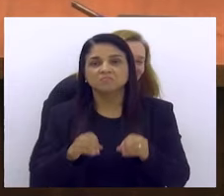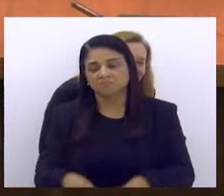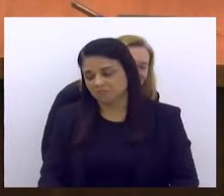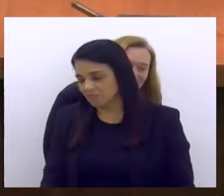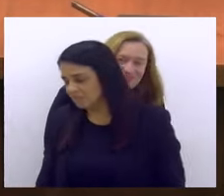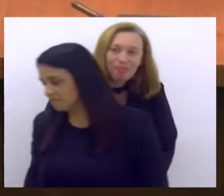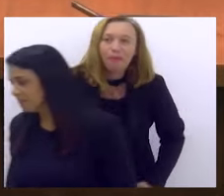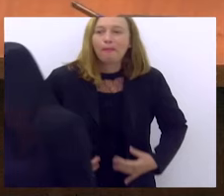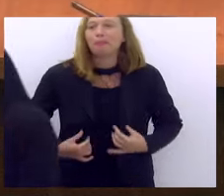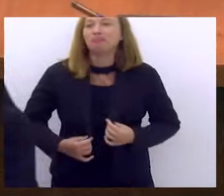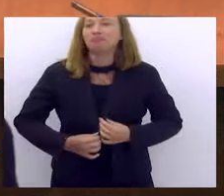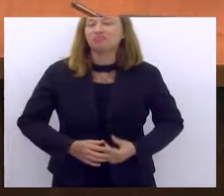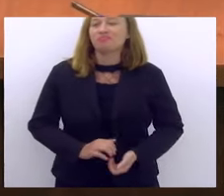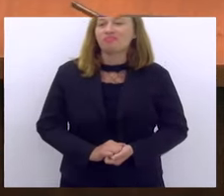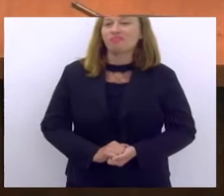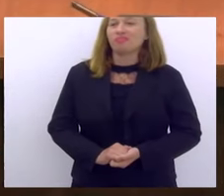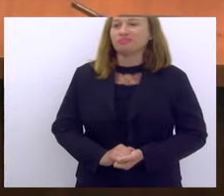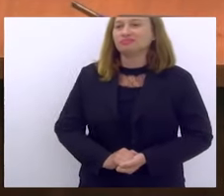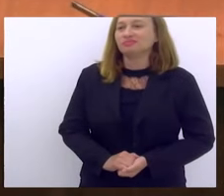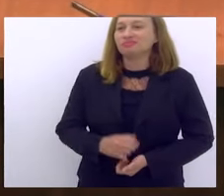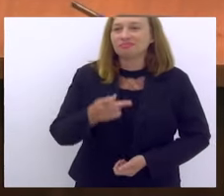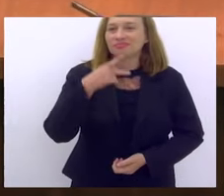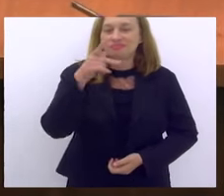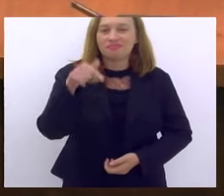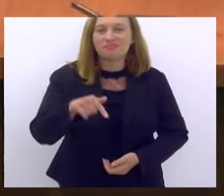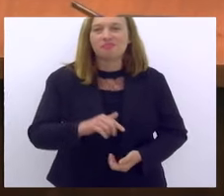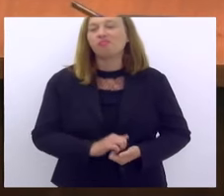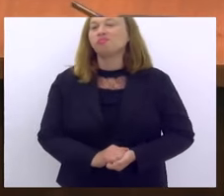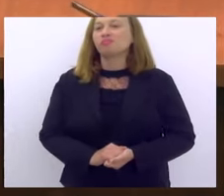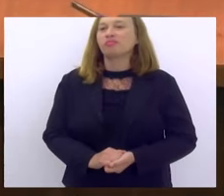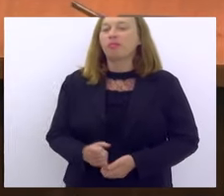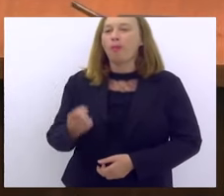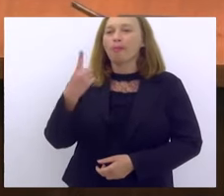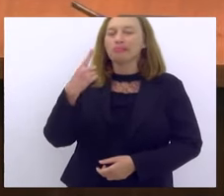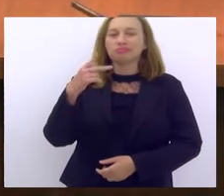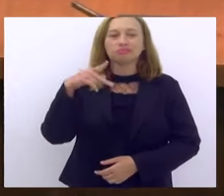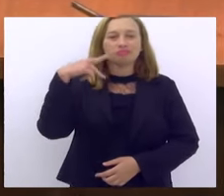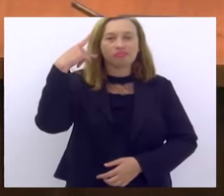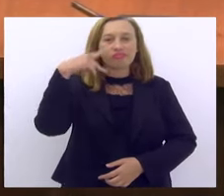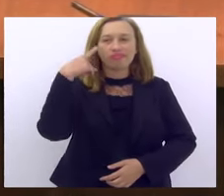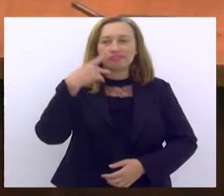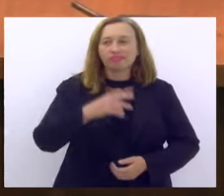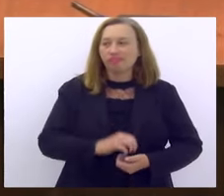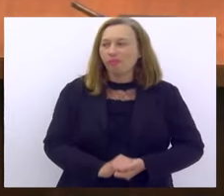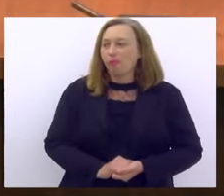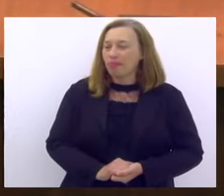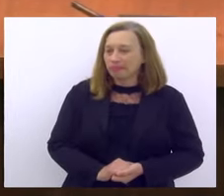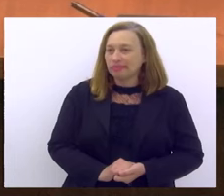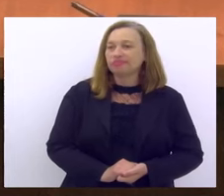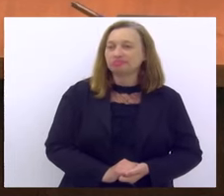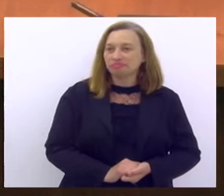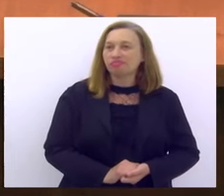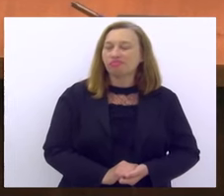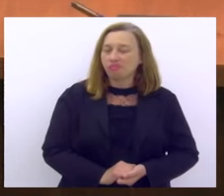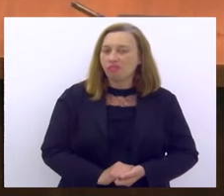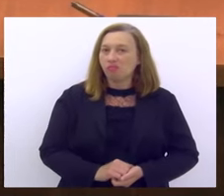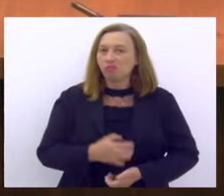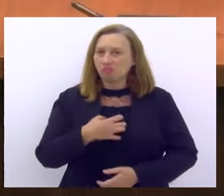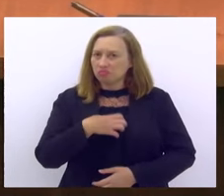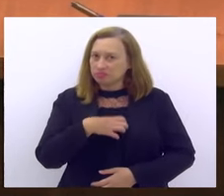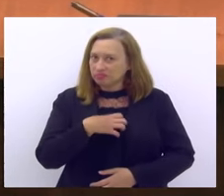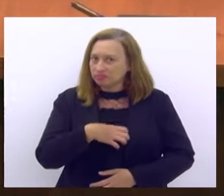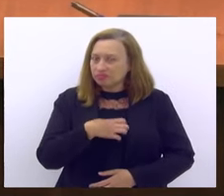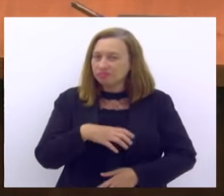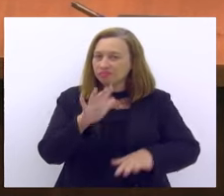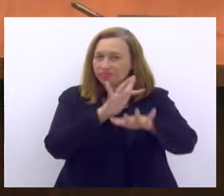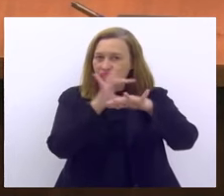Câmara, quero me dirigir aqui a um ex-vereador que foi muito brabo nas